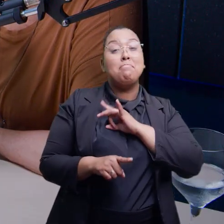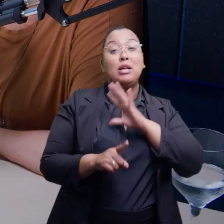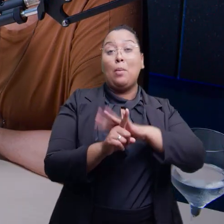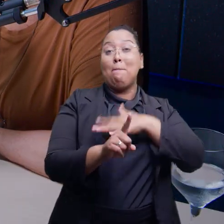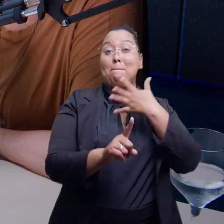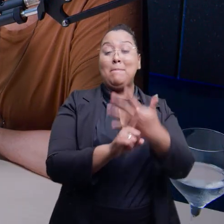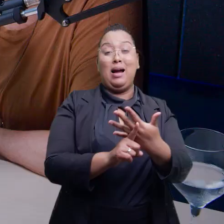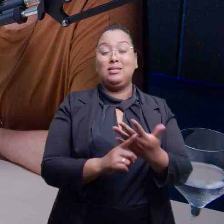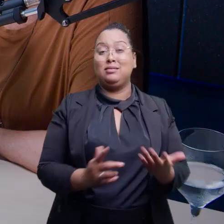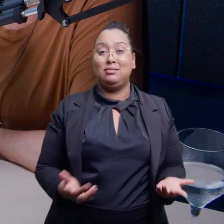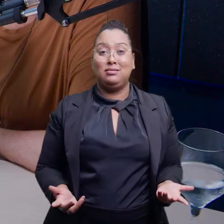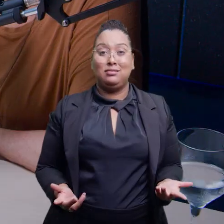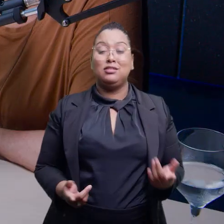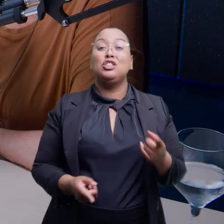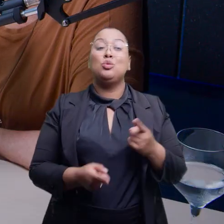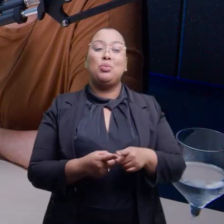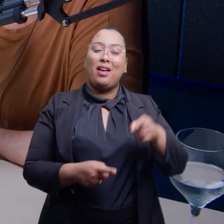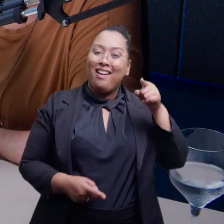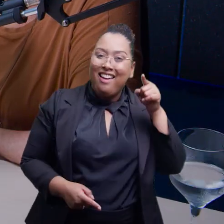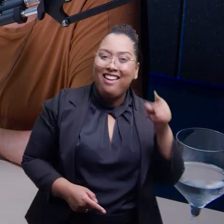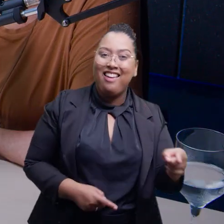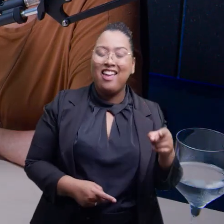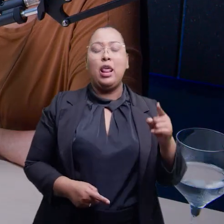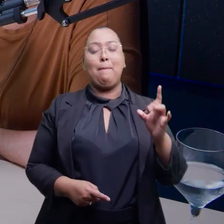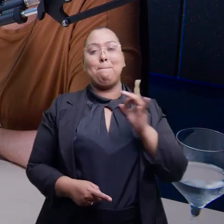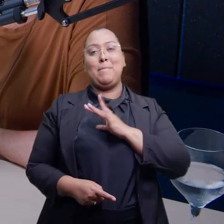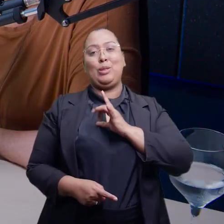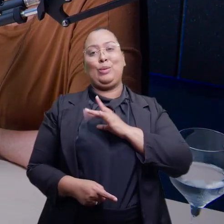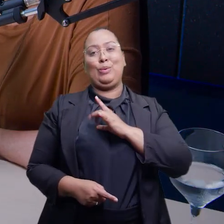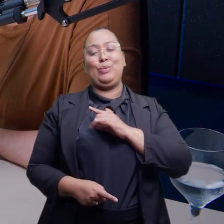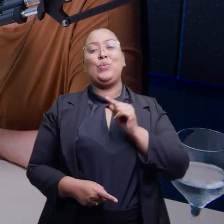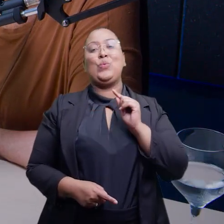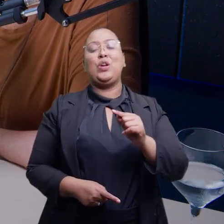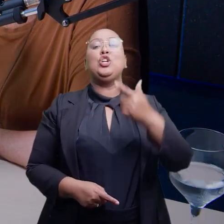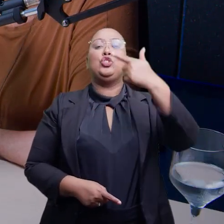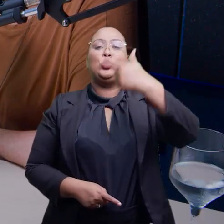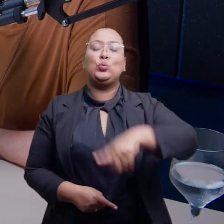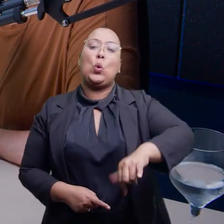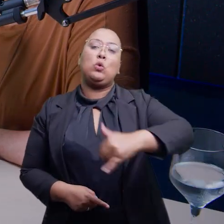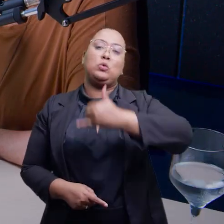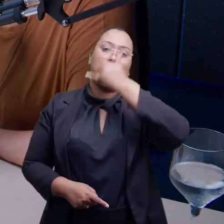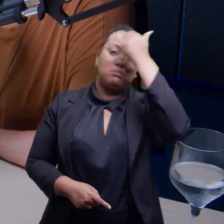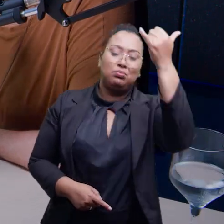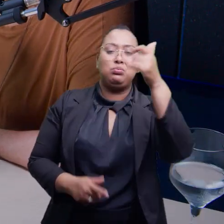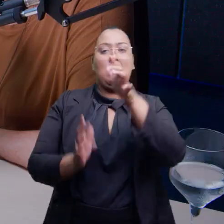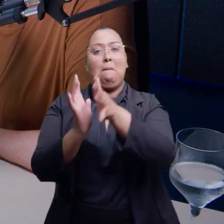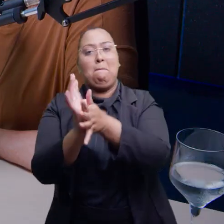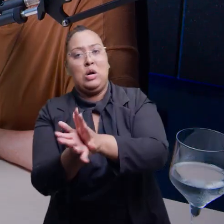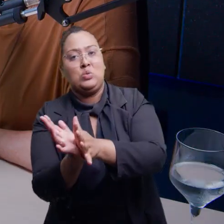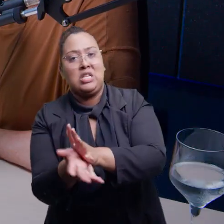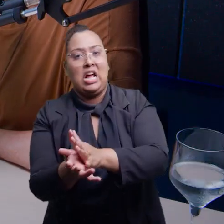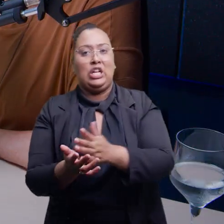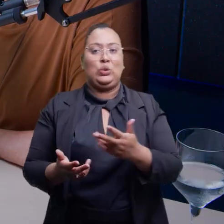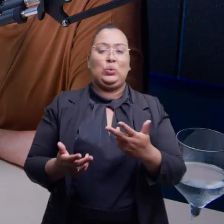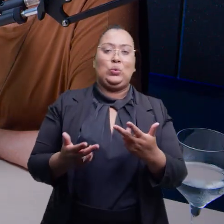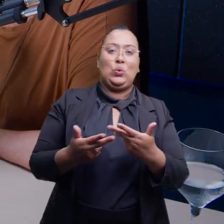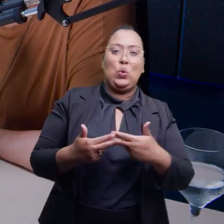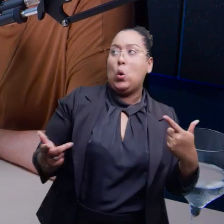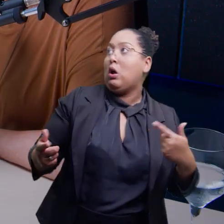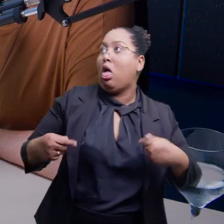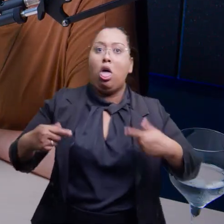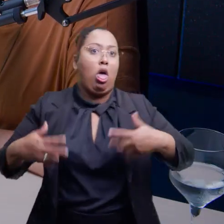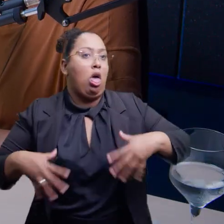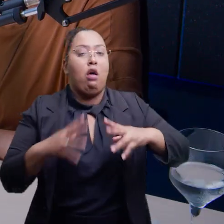adotado. Porque ele sim tem muito medo de uma grande decepção, de maus tratos, de